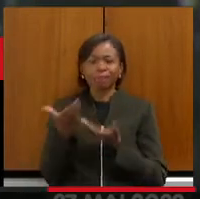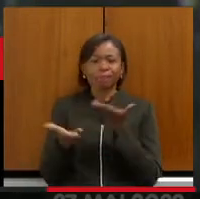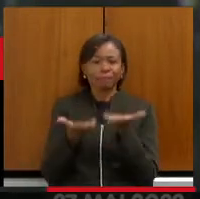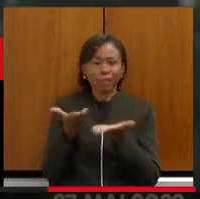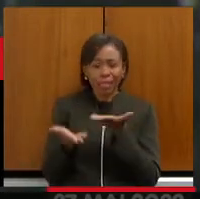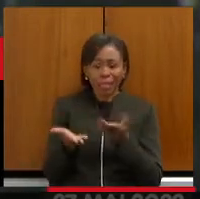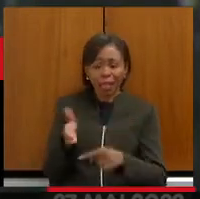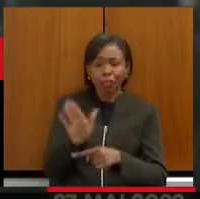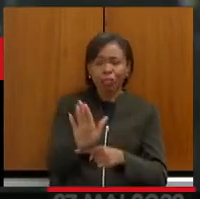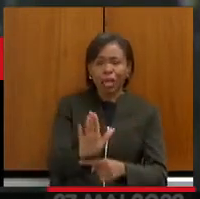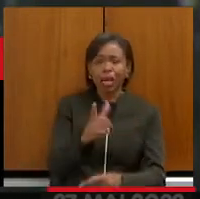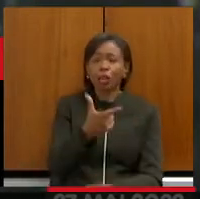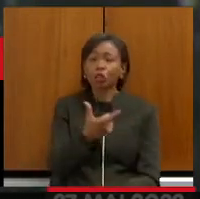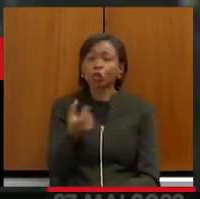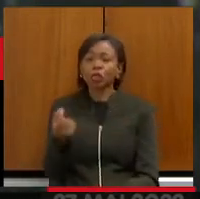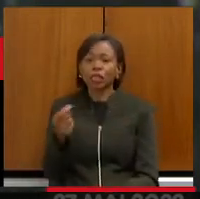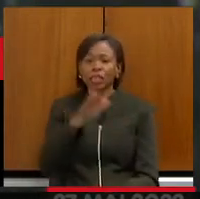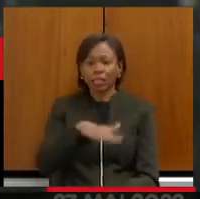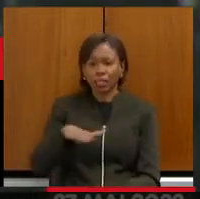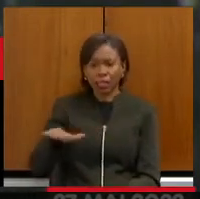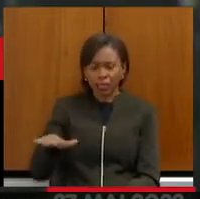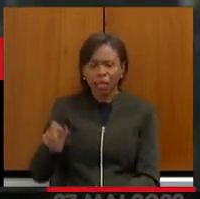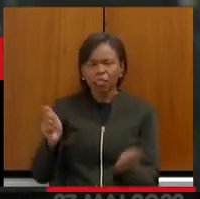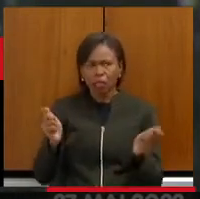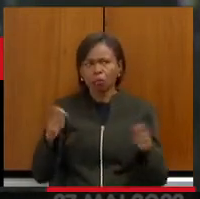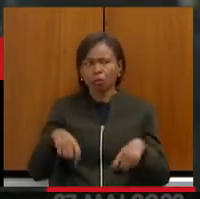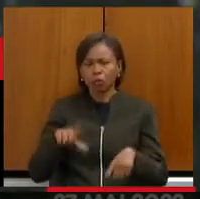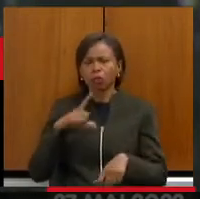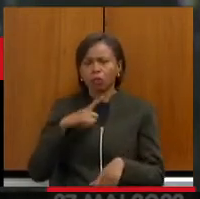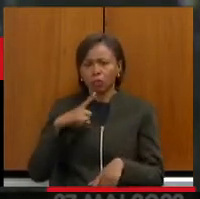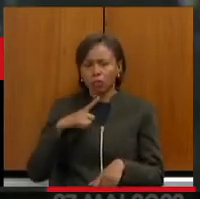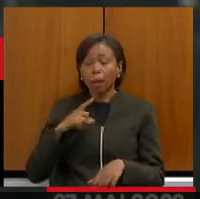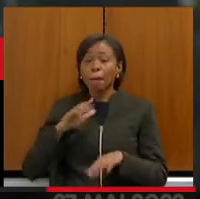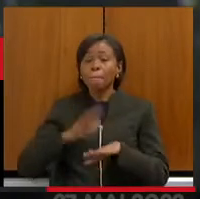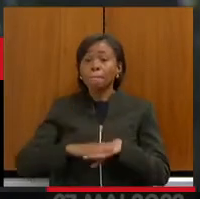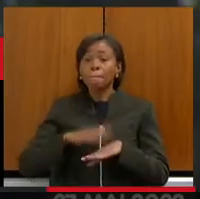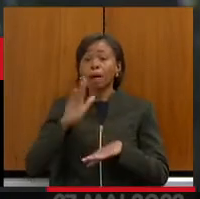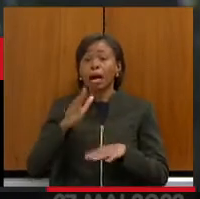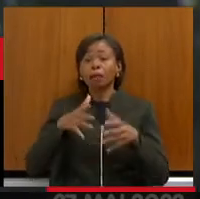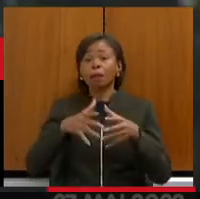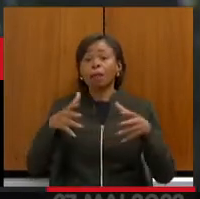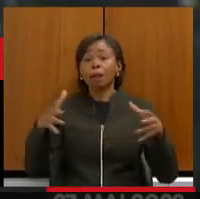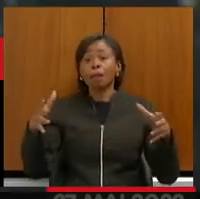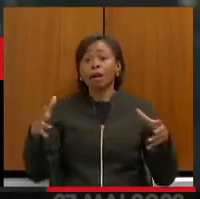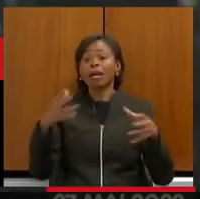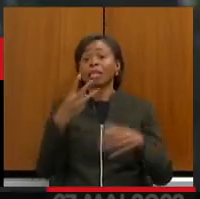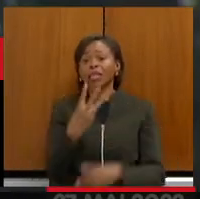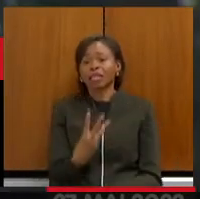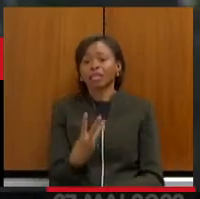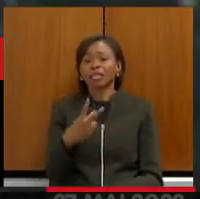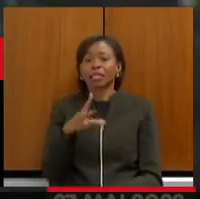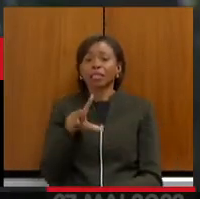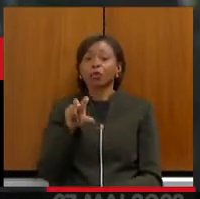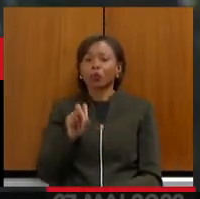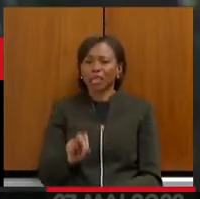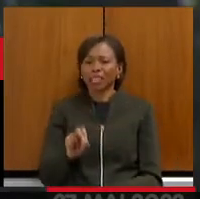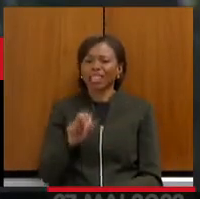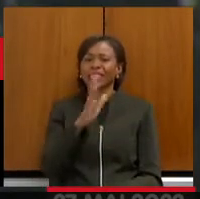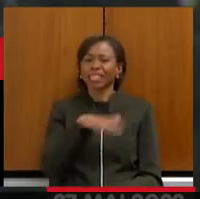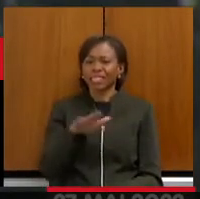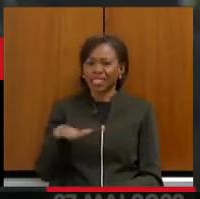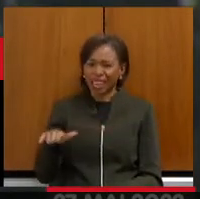200 crianças a capacidade de 200 nós vamos ampliar para 350